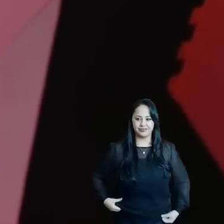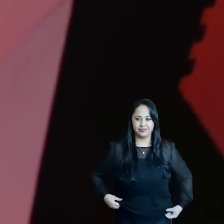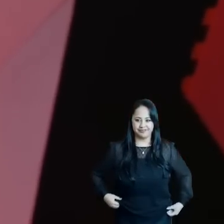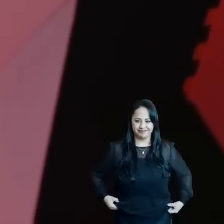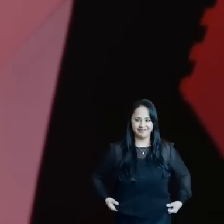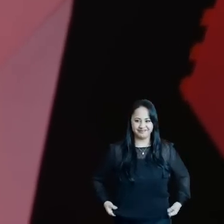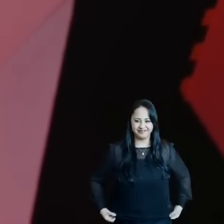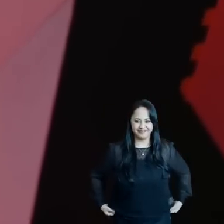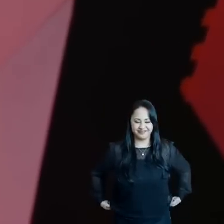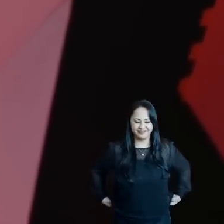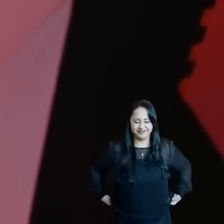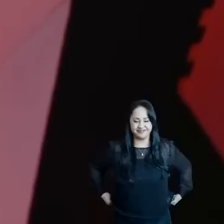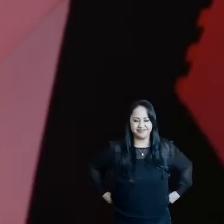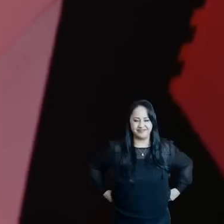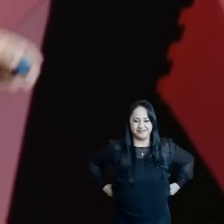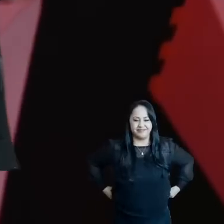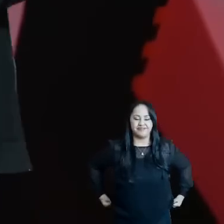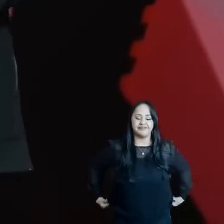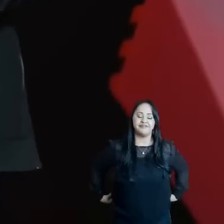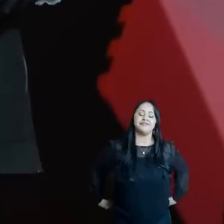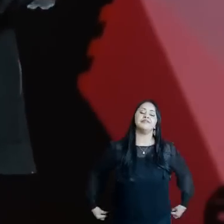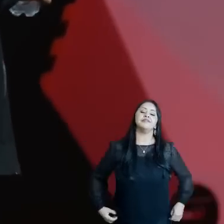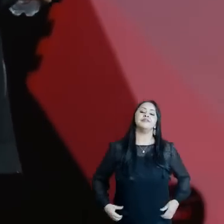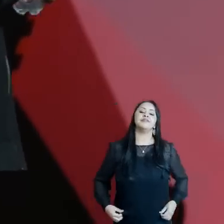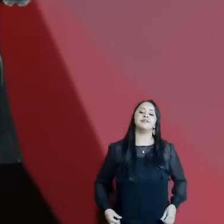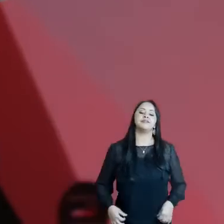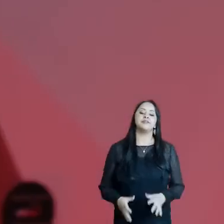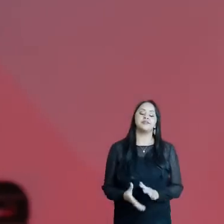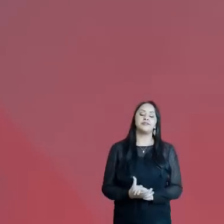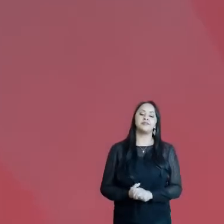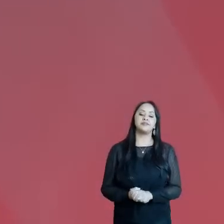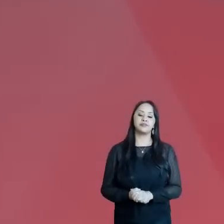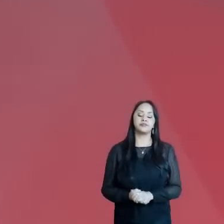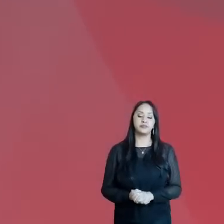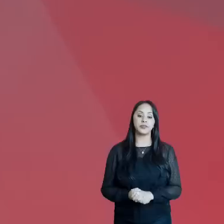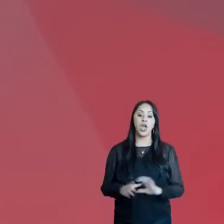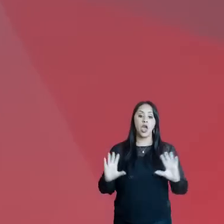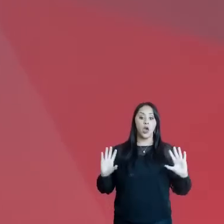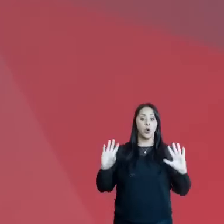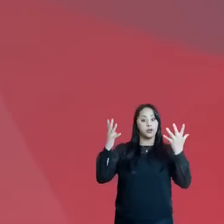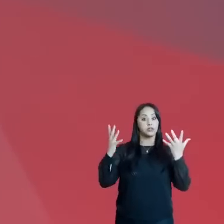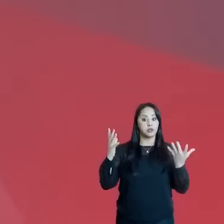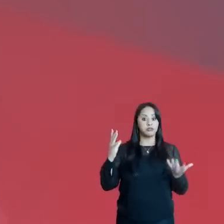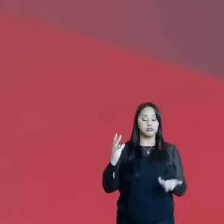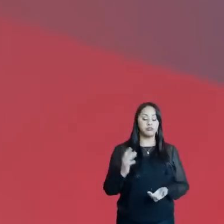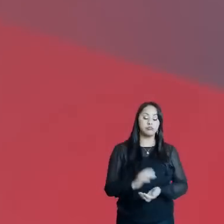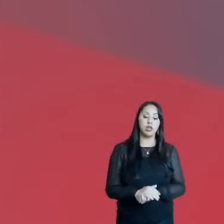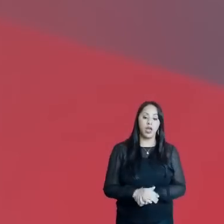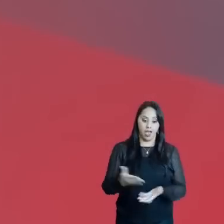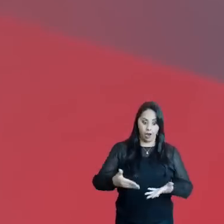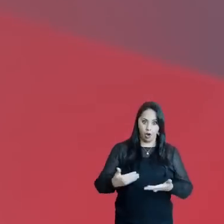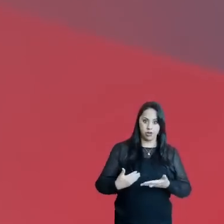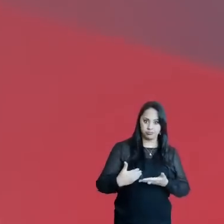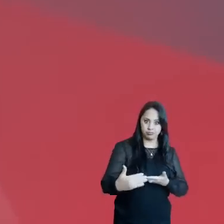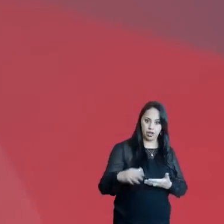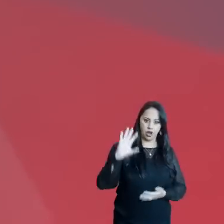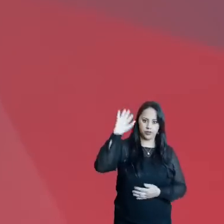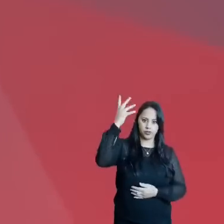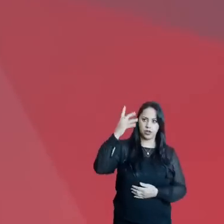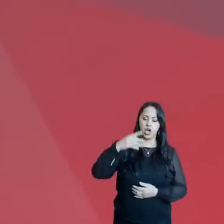Então, vamos lá. O que eu quero dizer? O evento aconteceu... O evento está acontecendo, ele já